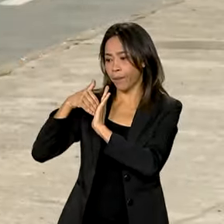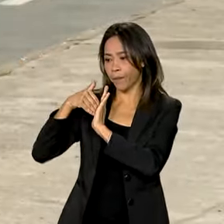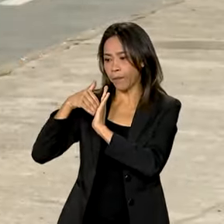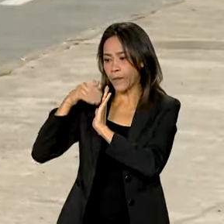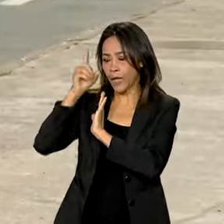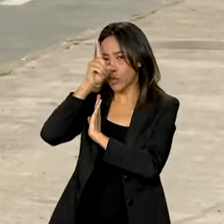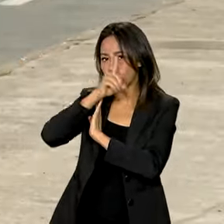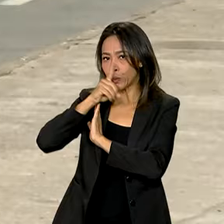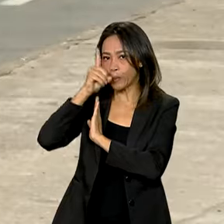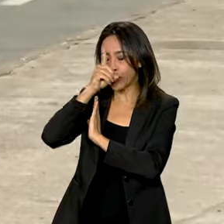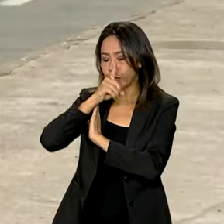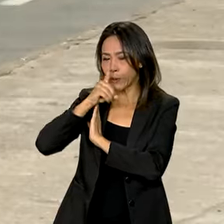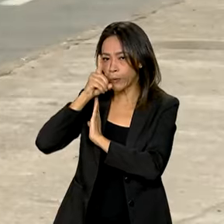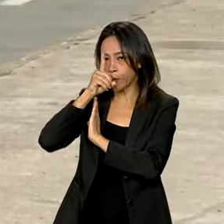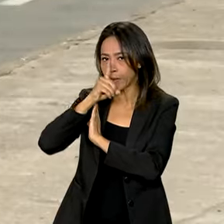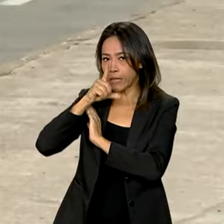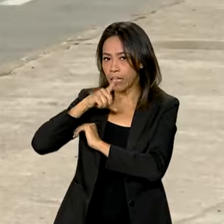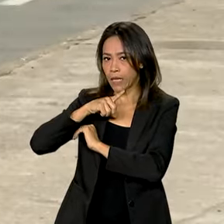houve